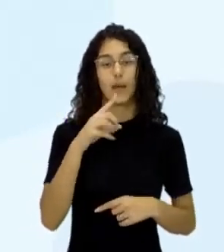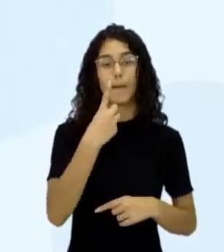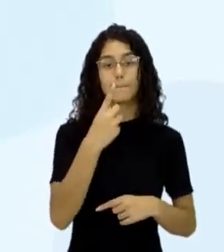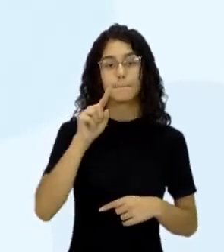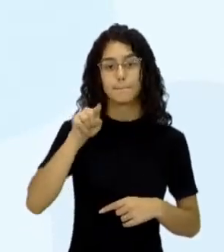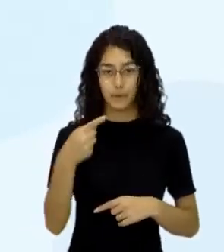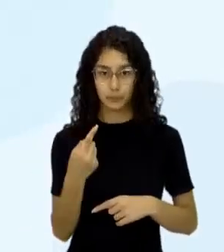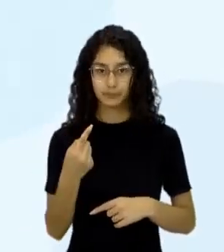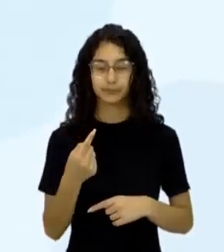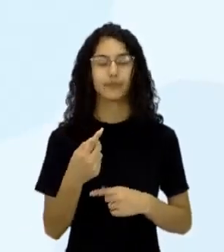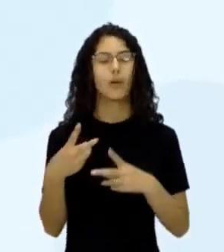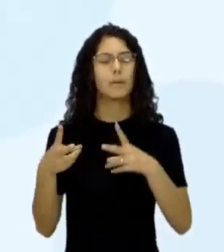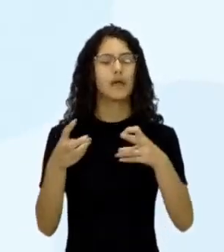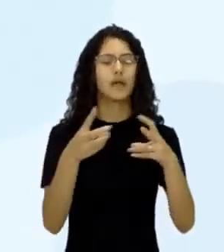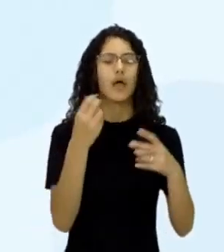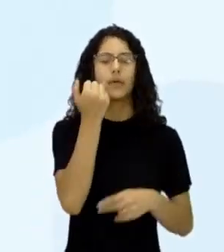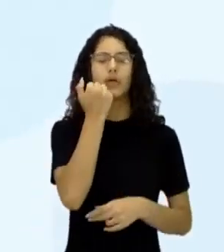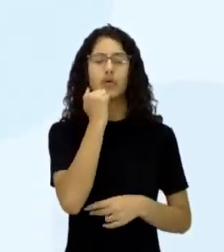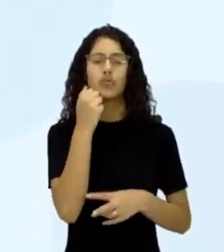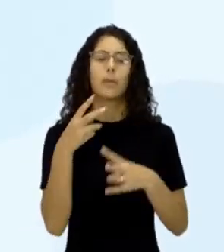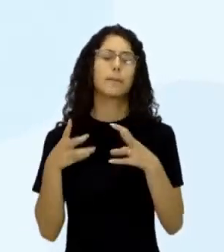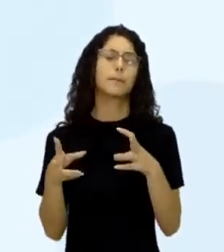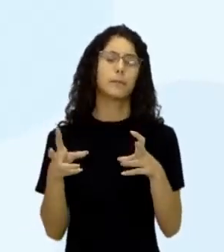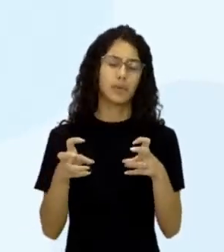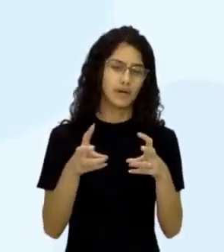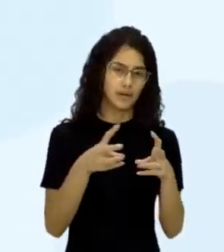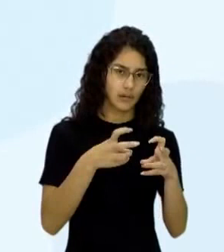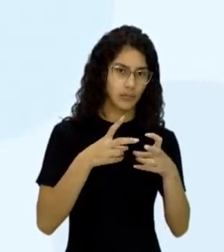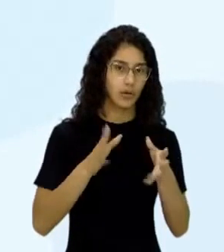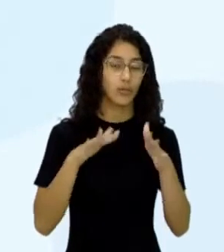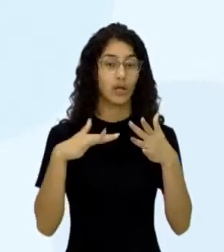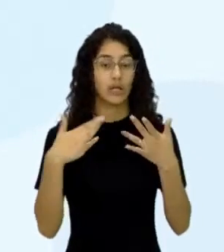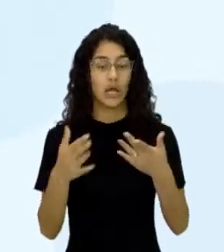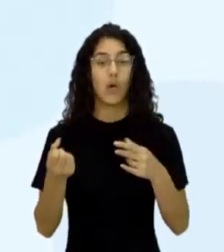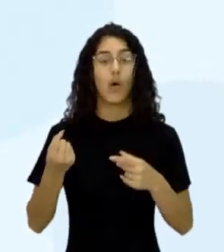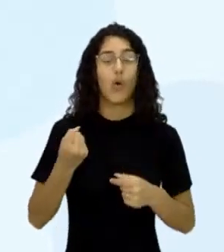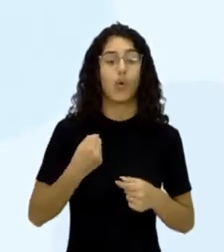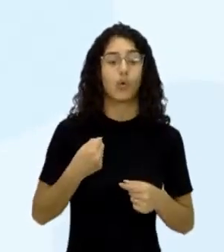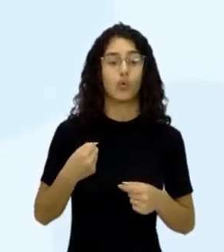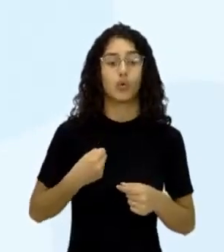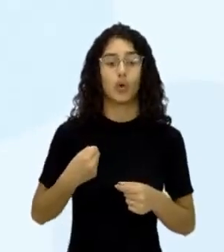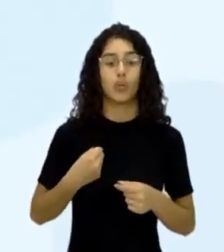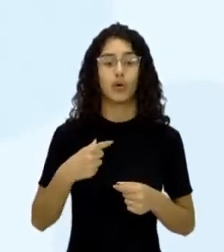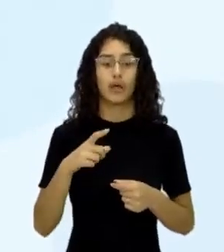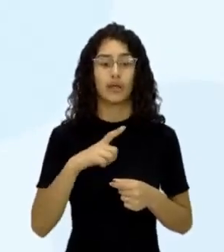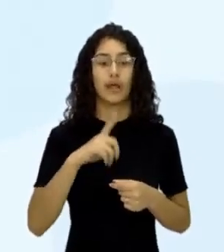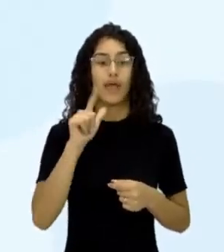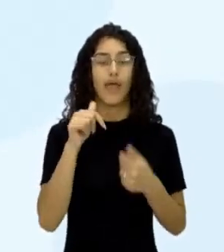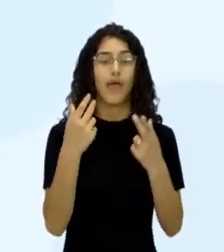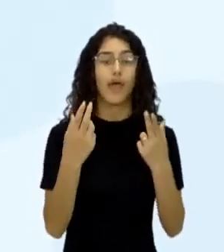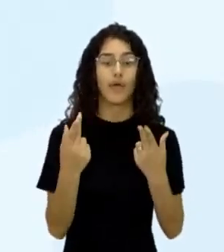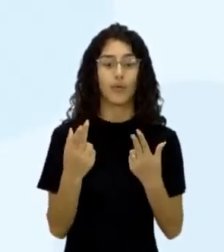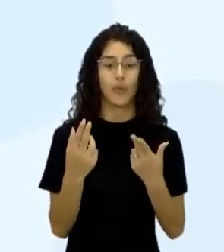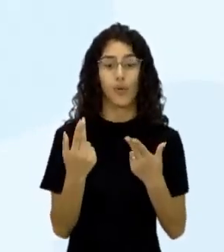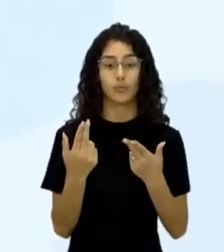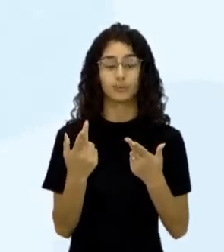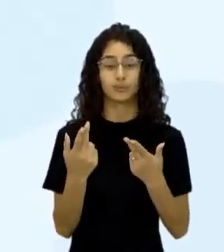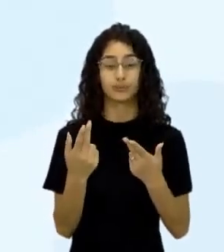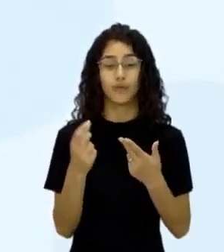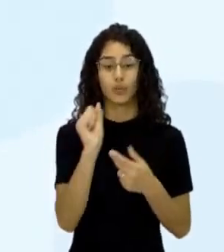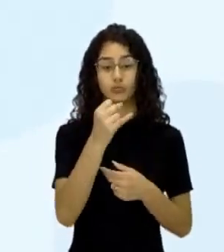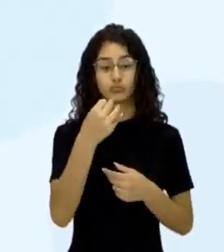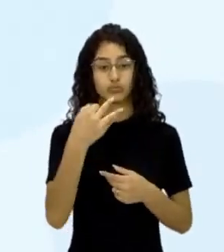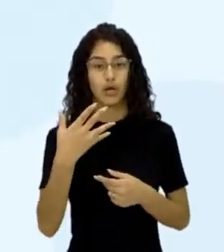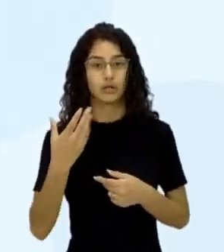Então, repare que os cientistas perceberam que o número que está aqui no expoente é a mesma quantidade